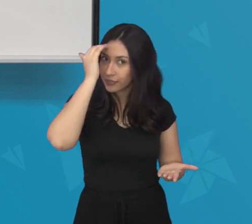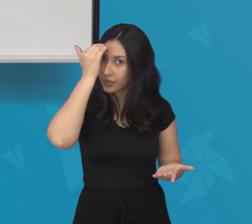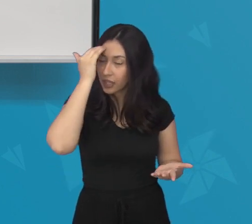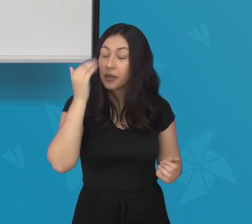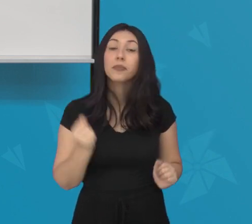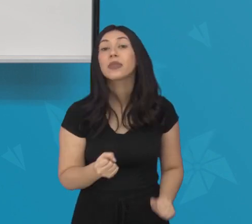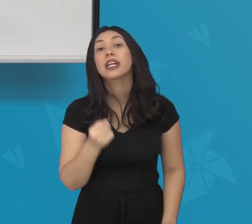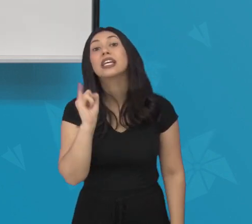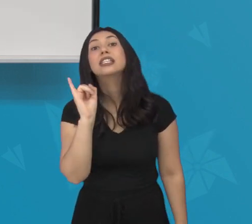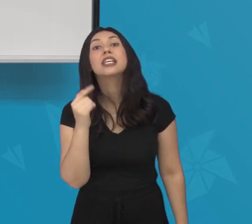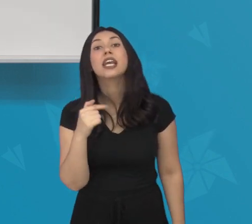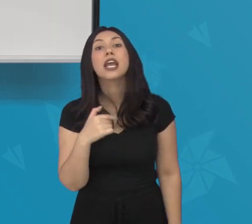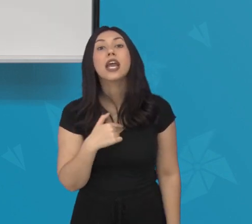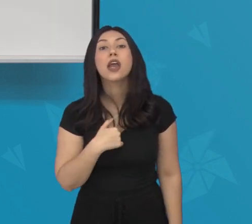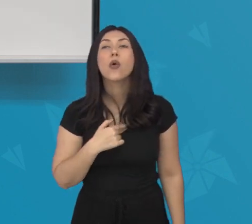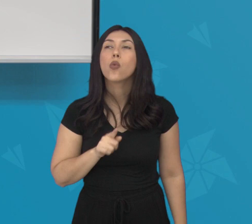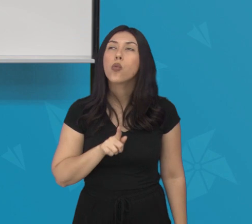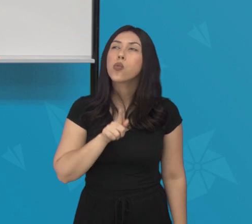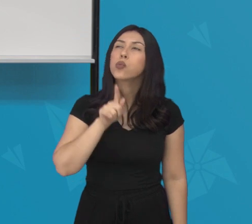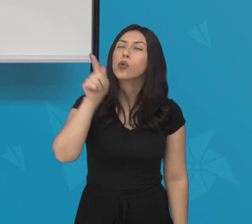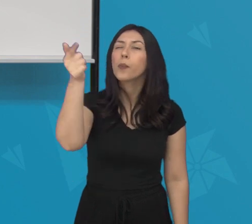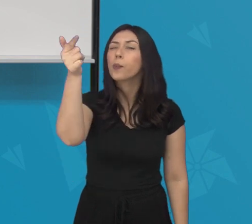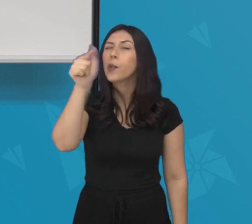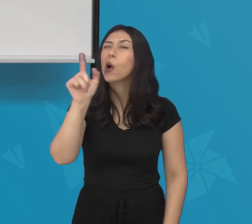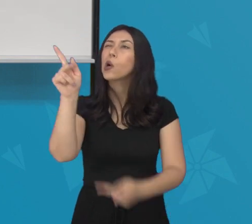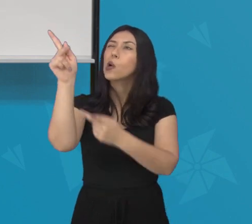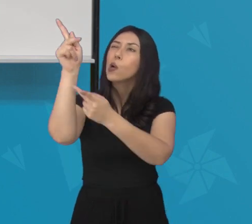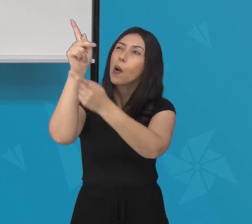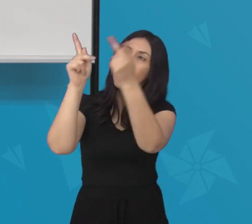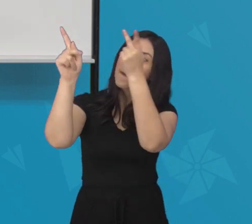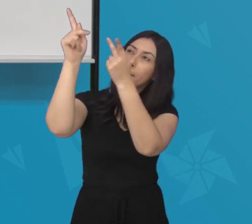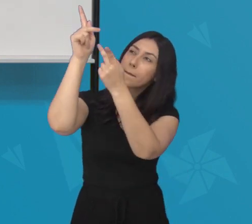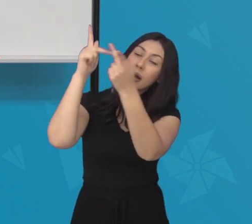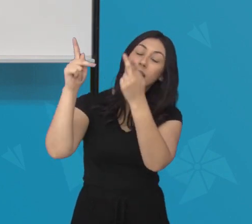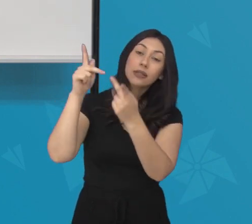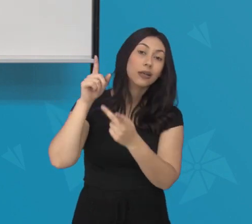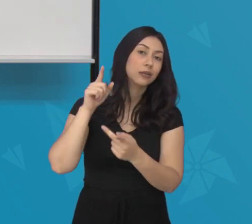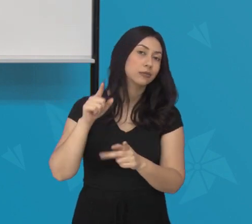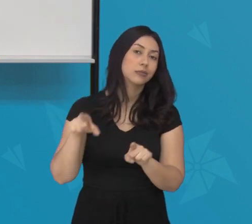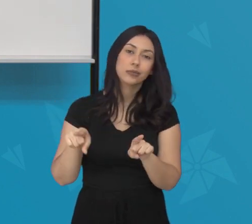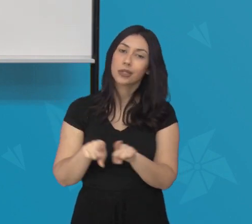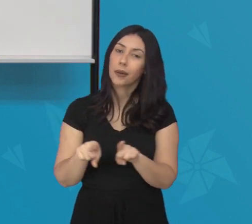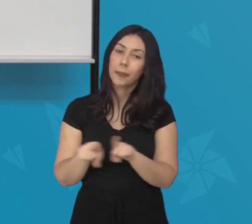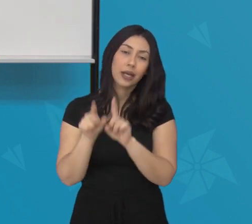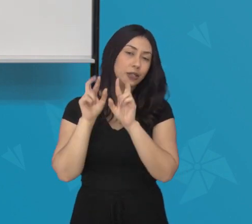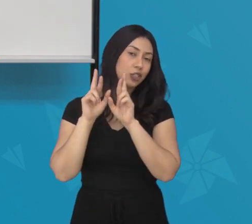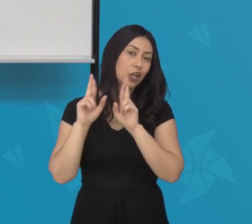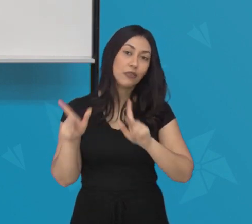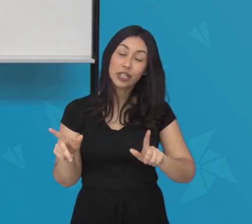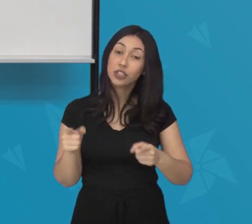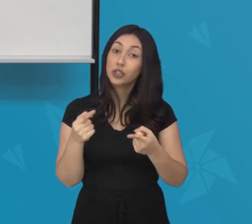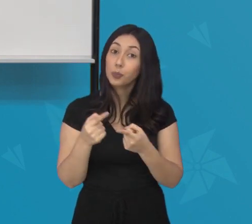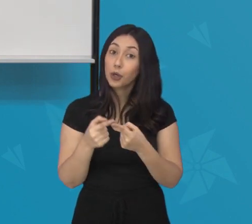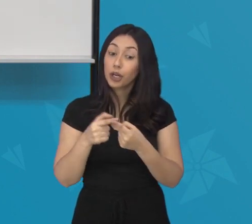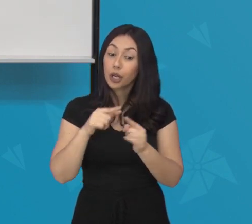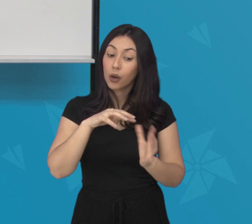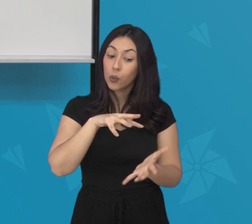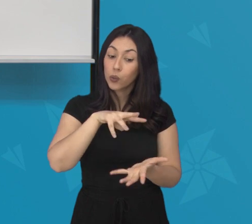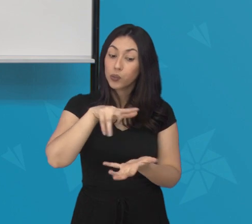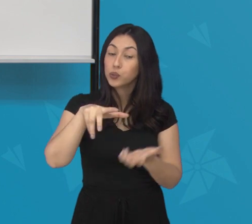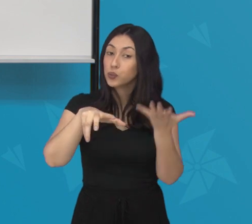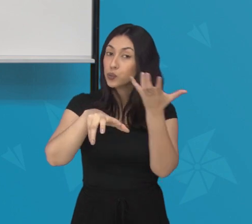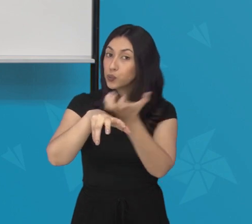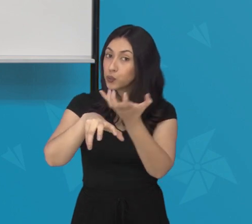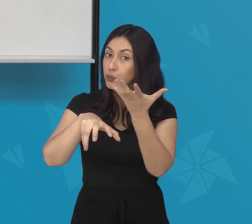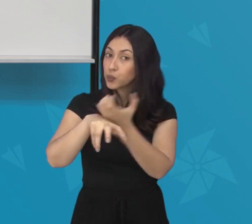E se eu fosse para a órbita de Júpiter? O meu peso seria decorrente da gravidade de Júpiter, mas a minha massa seria a mesma.